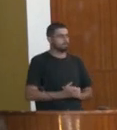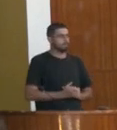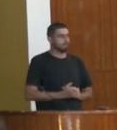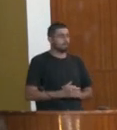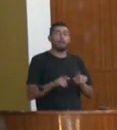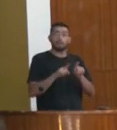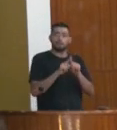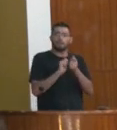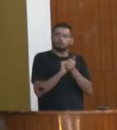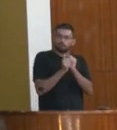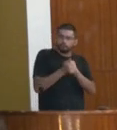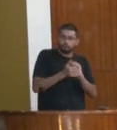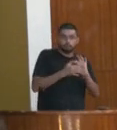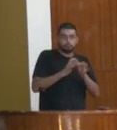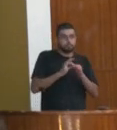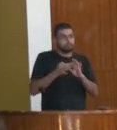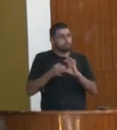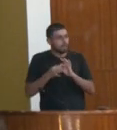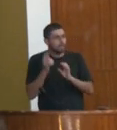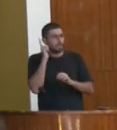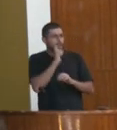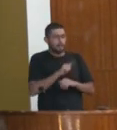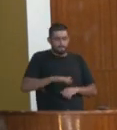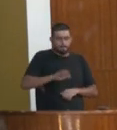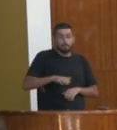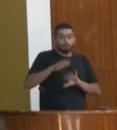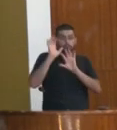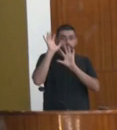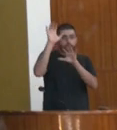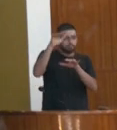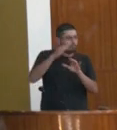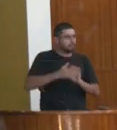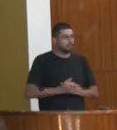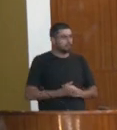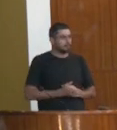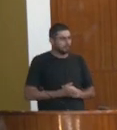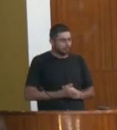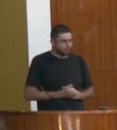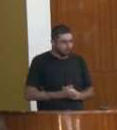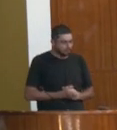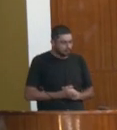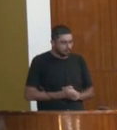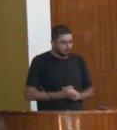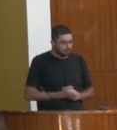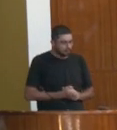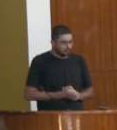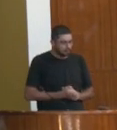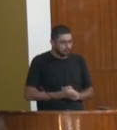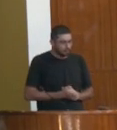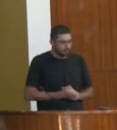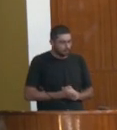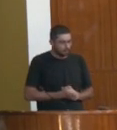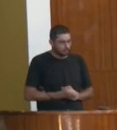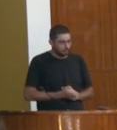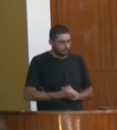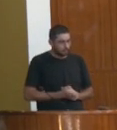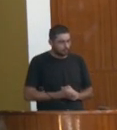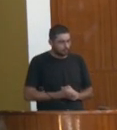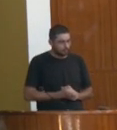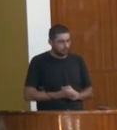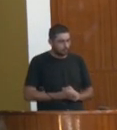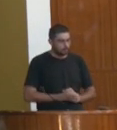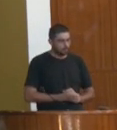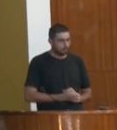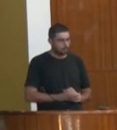atleta paralímpico, fui campeão brasileiro de basquete, fui nadador, mergulhei, ou seja, eu curti.